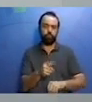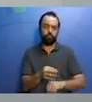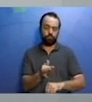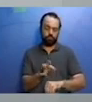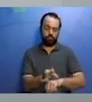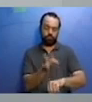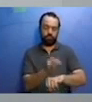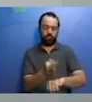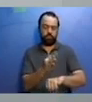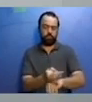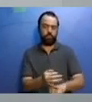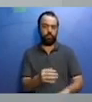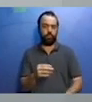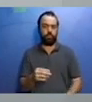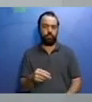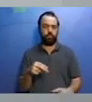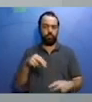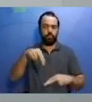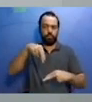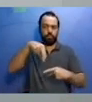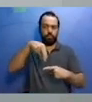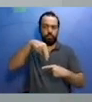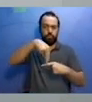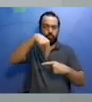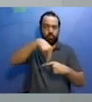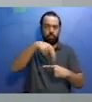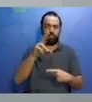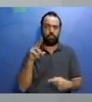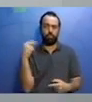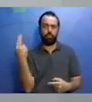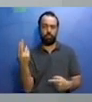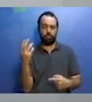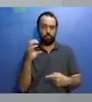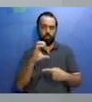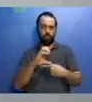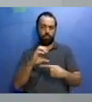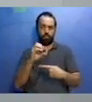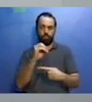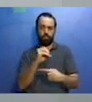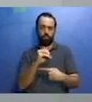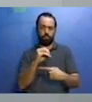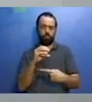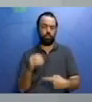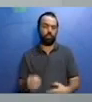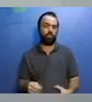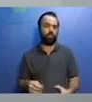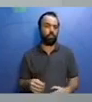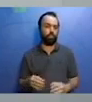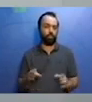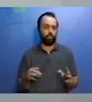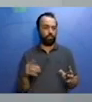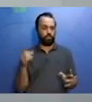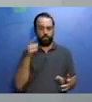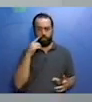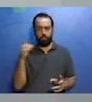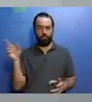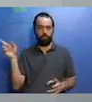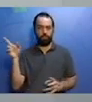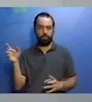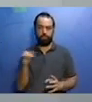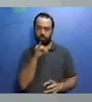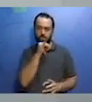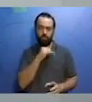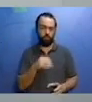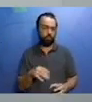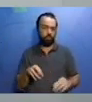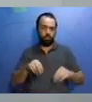ou o cobalto. Aqui do lado nós temos uma imagem de um ímã separando a limalha de ferro da areia, e